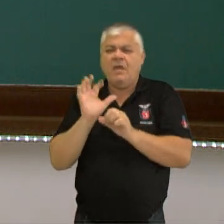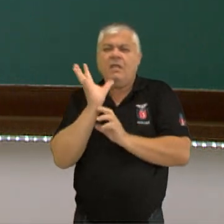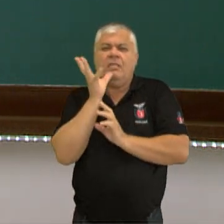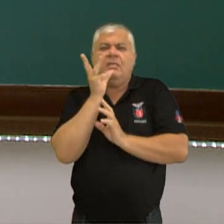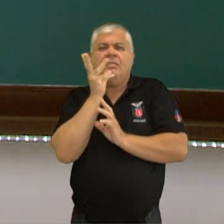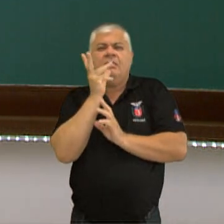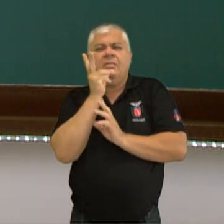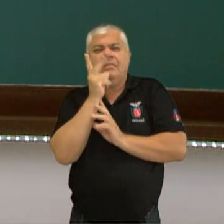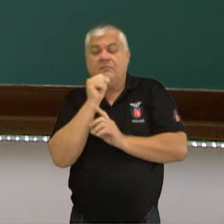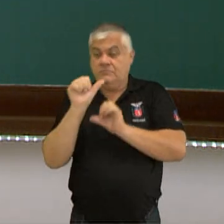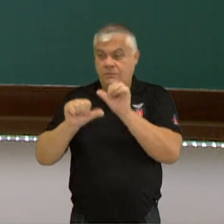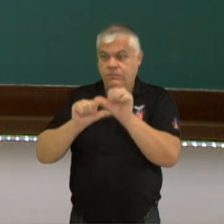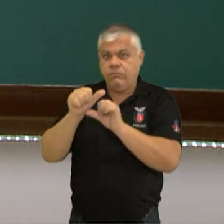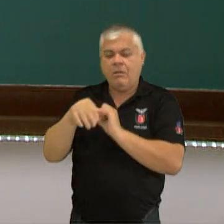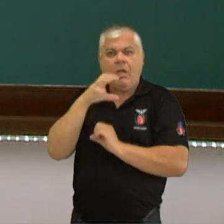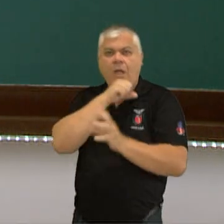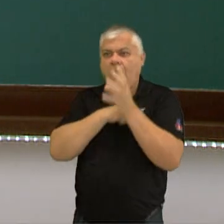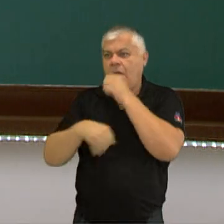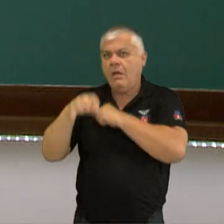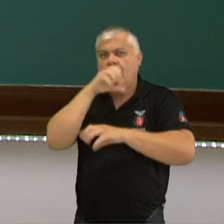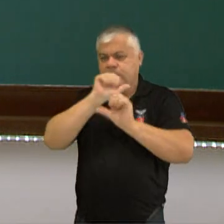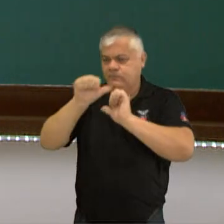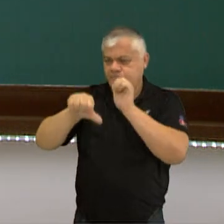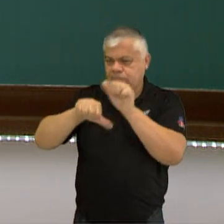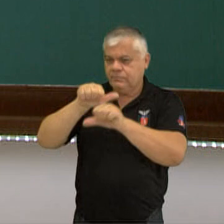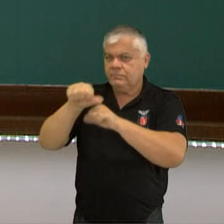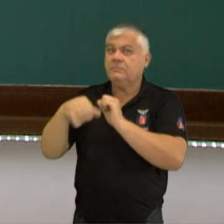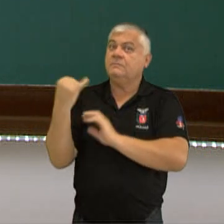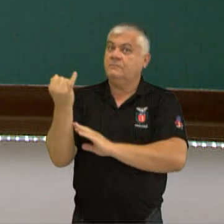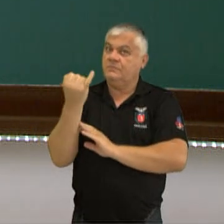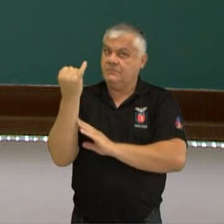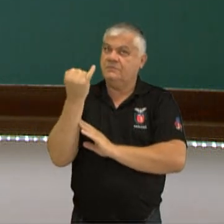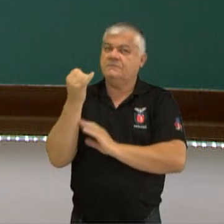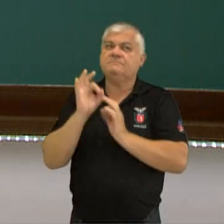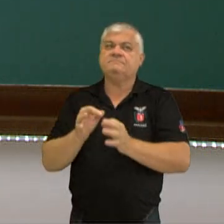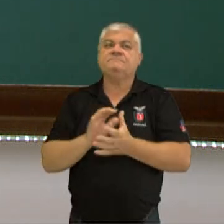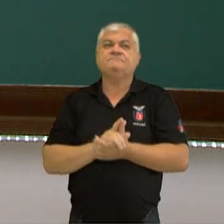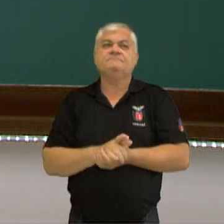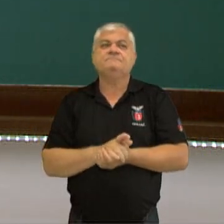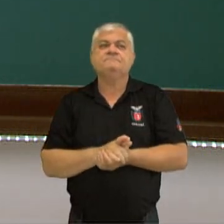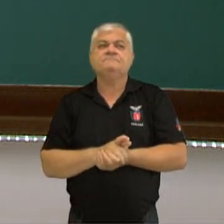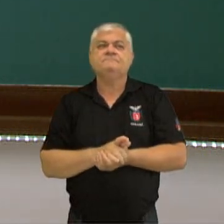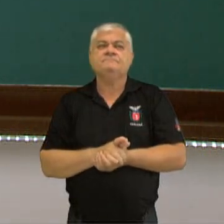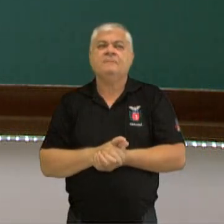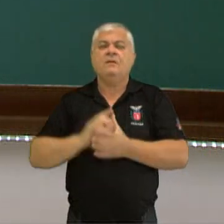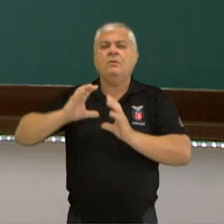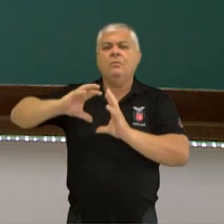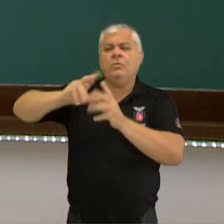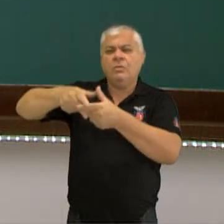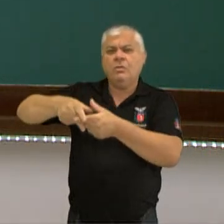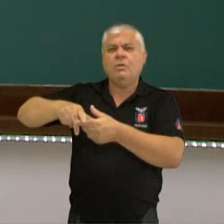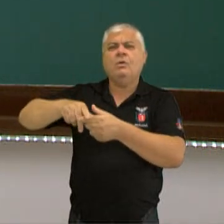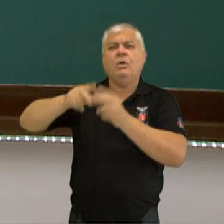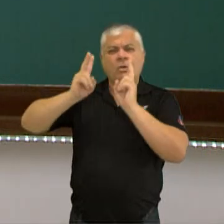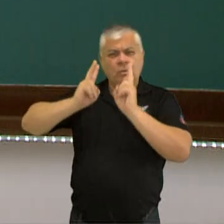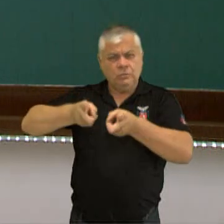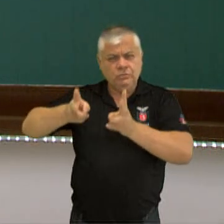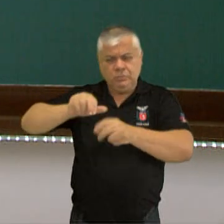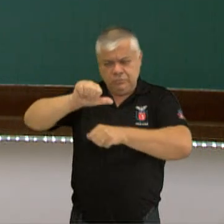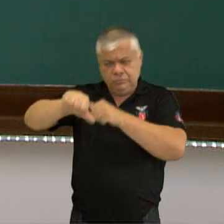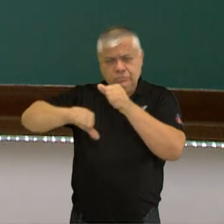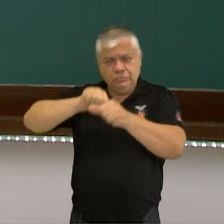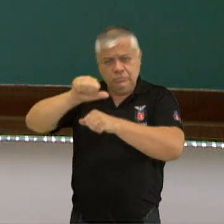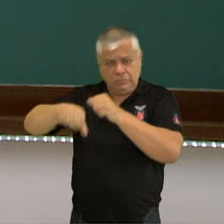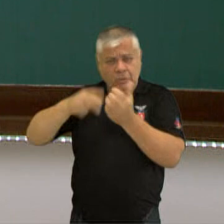e outras rápidas? Ótimo. Isso vai ser importante para a gente responder. O planeta continua se